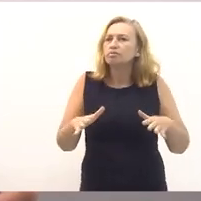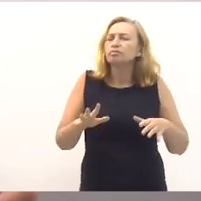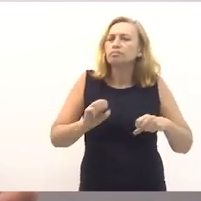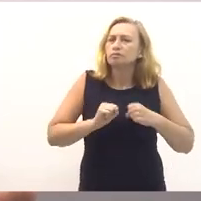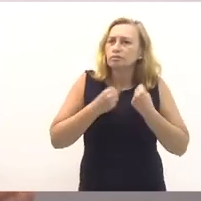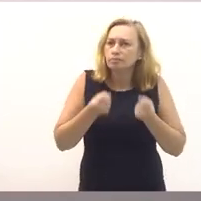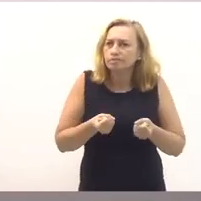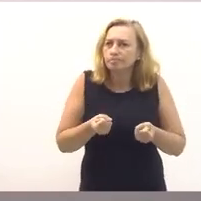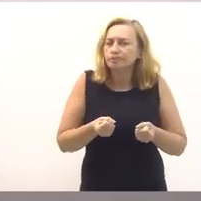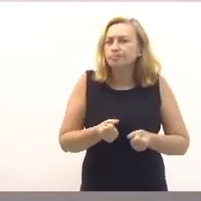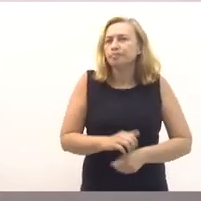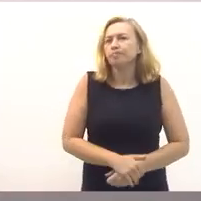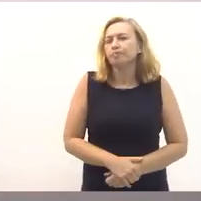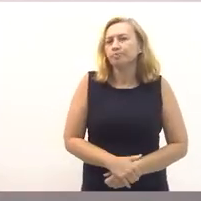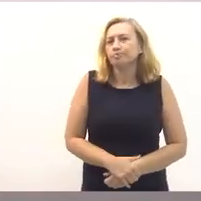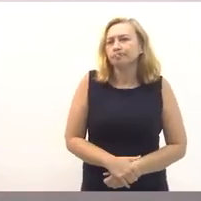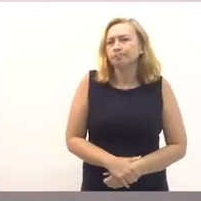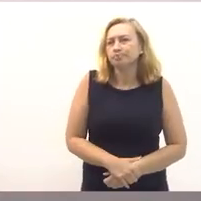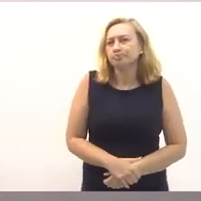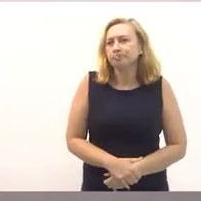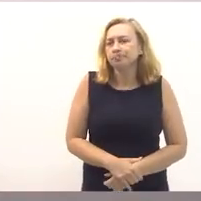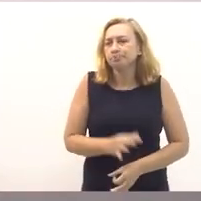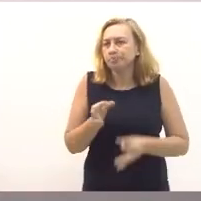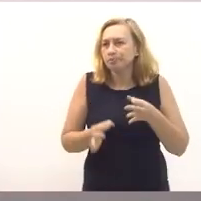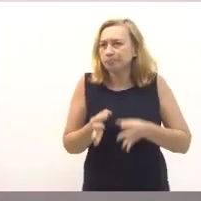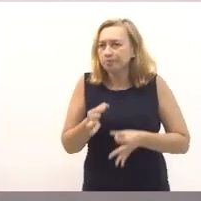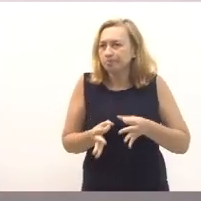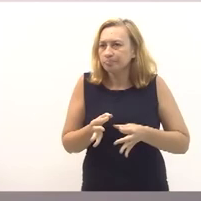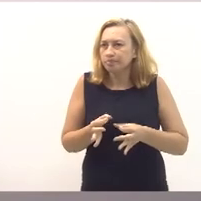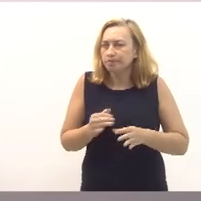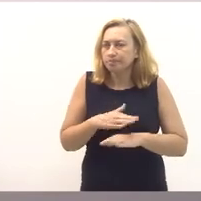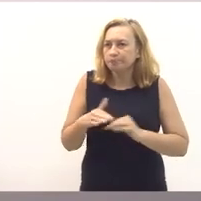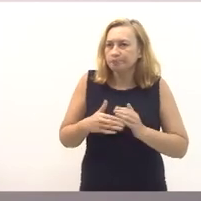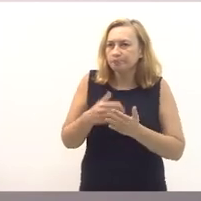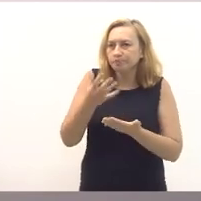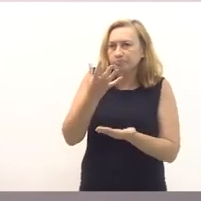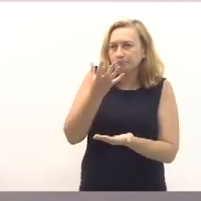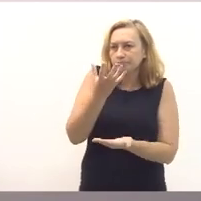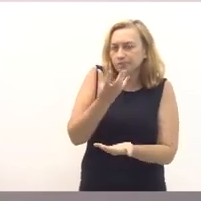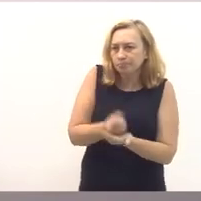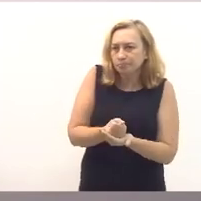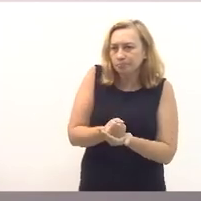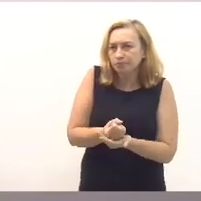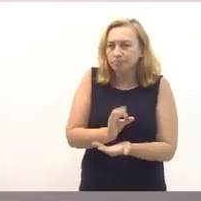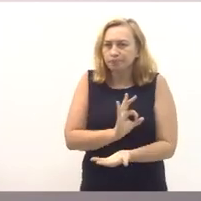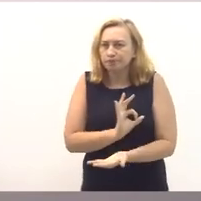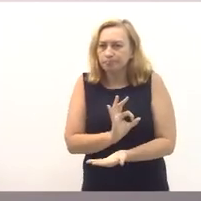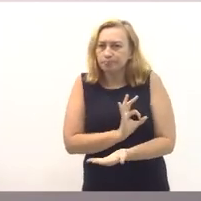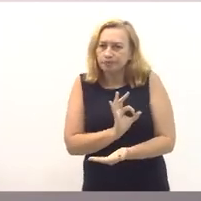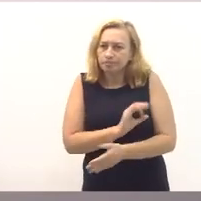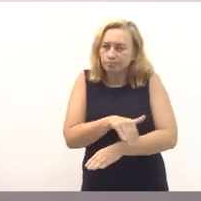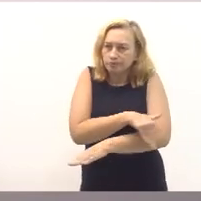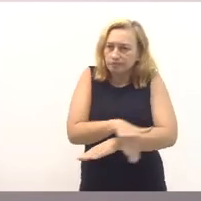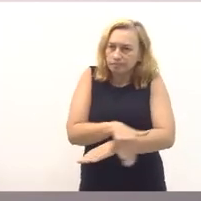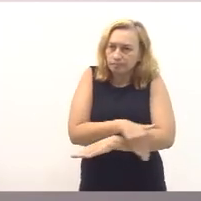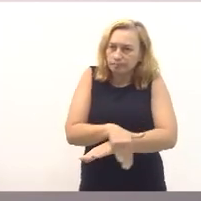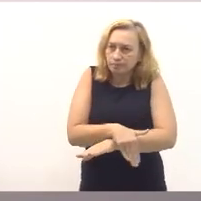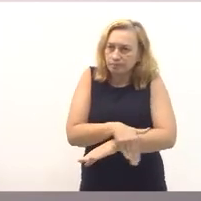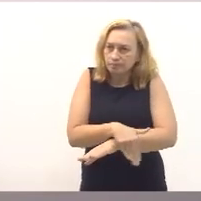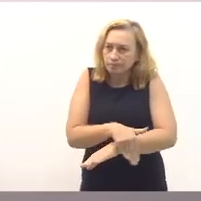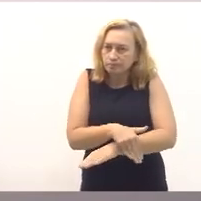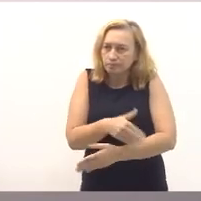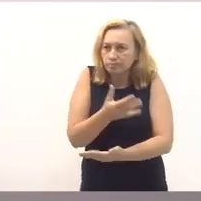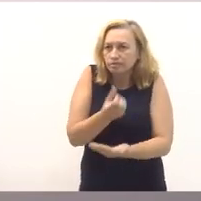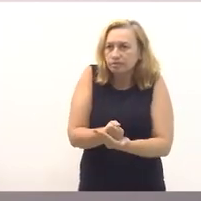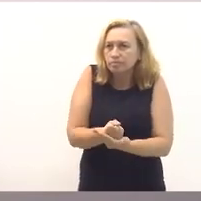contraditório o procedimento no judiciário é todo gravado o policial na rua agora tá sendo gravado